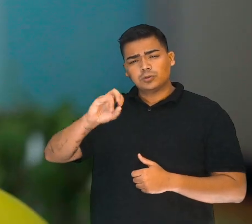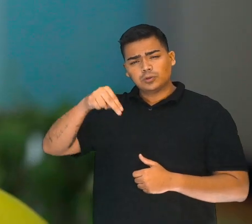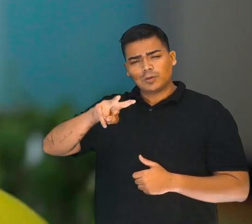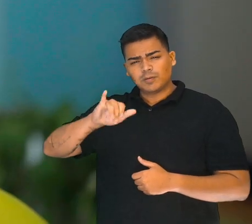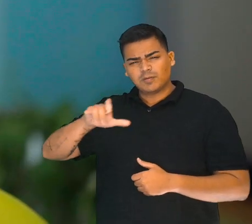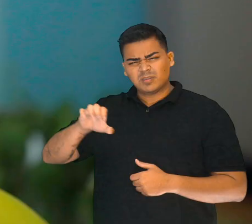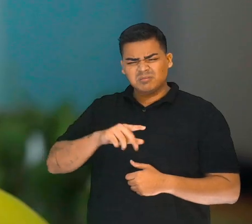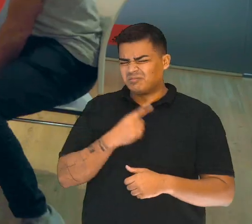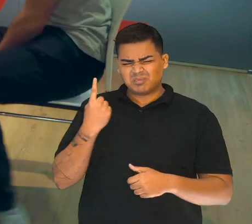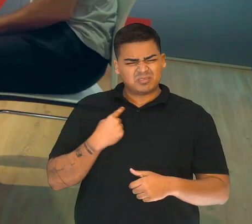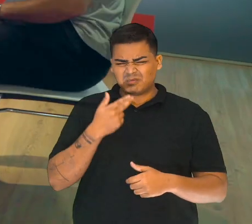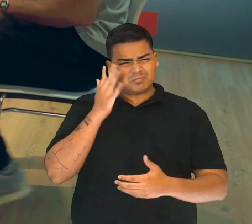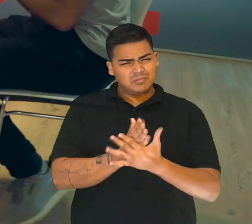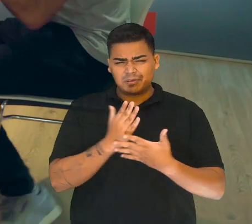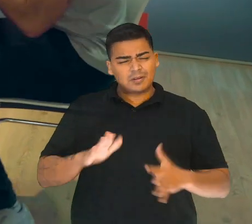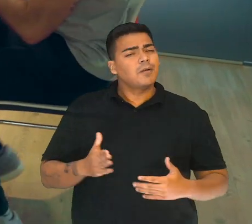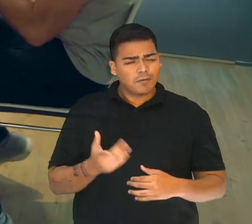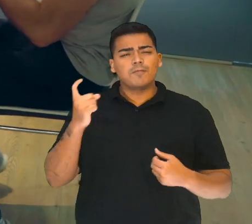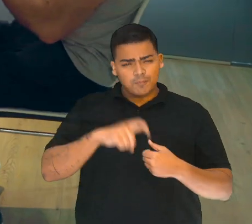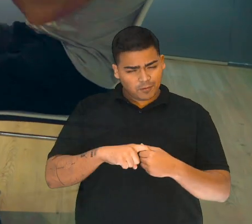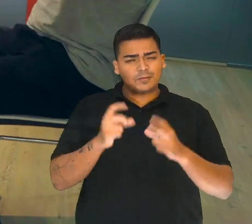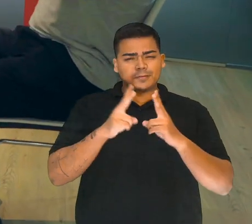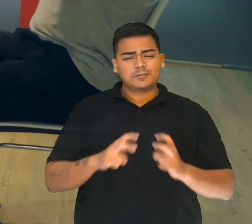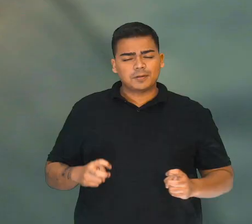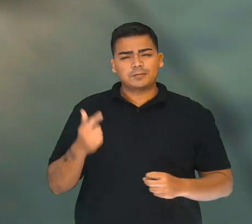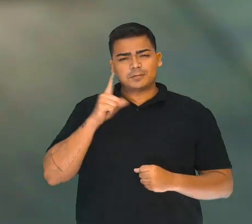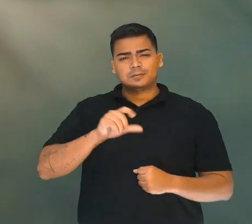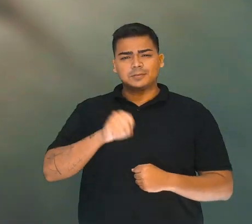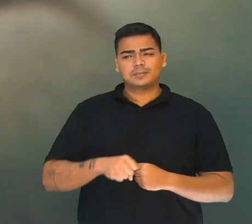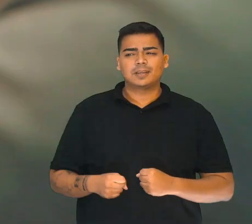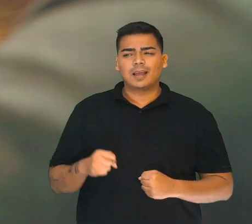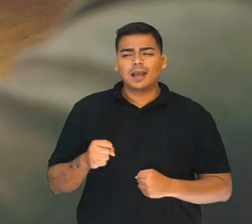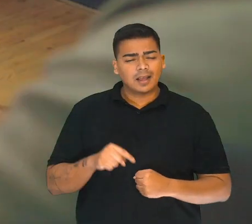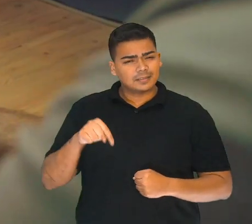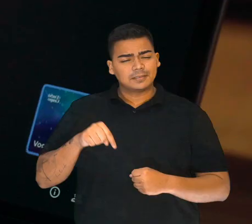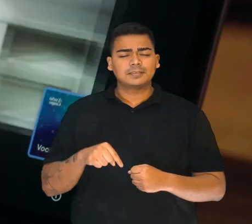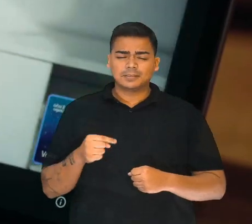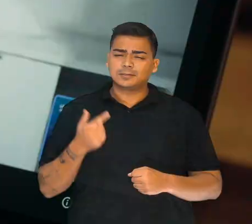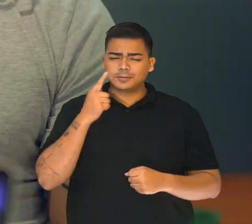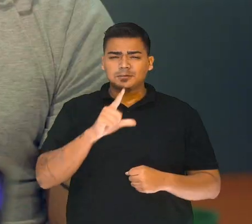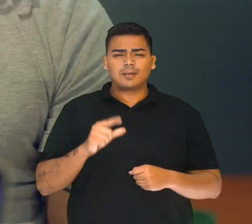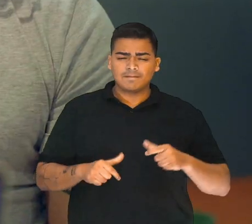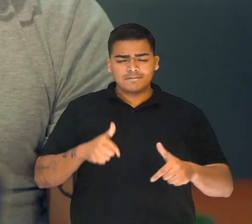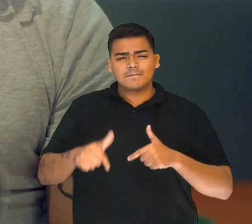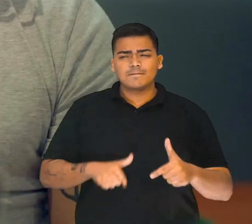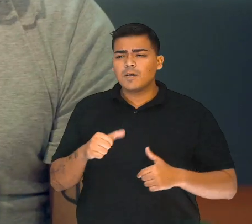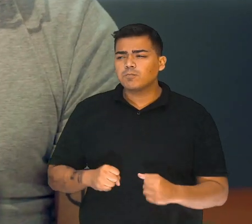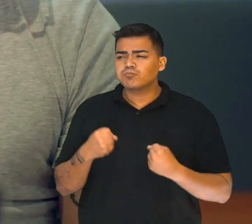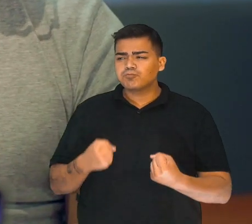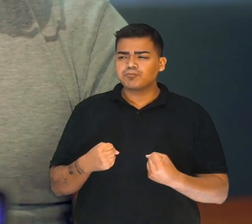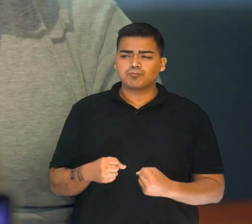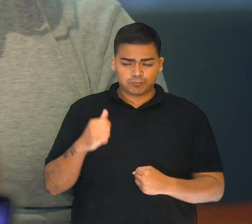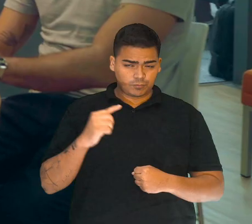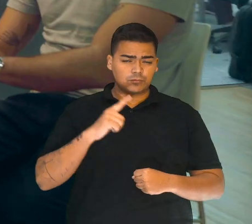não, chega, a gente vai voltar para Floripa e vamos fazer as coisas dar certo de Floripa. Eu acho que aqui a gente consegue encontrar todo esse balanço de trabalhar duro,